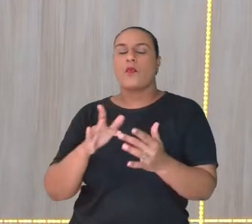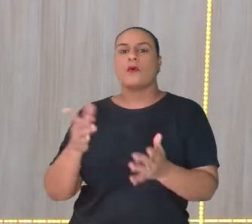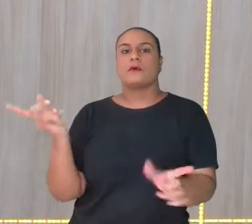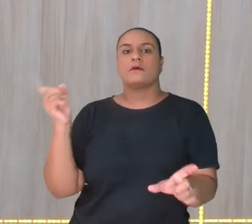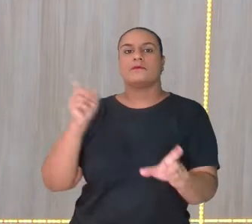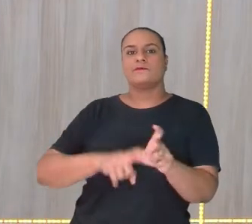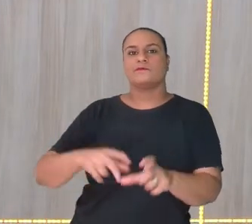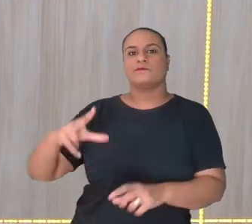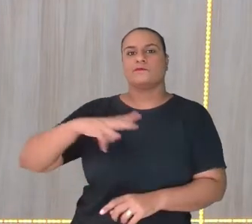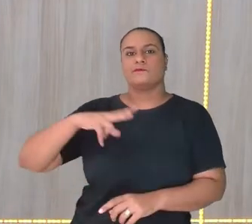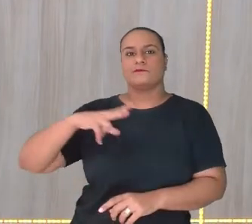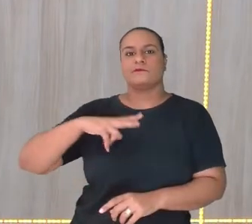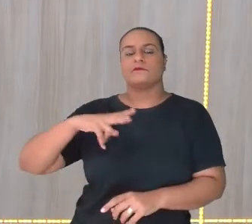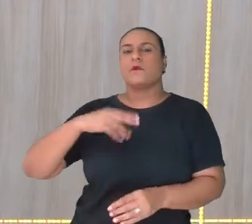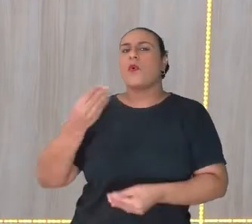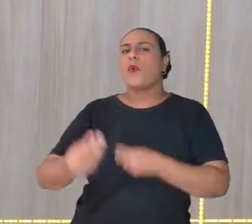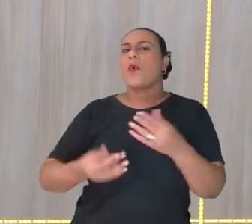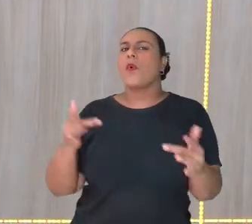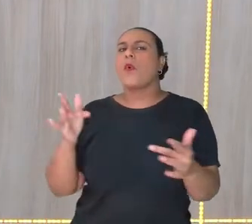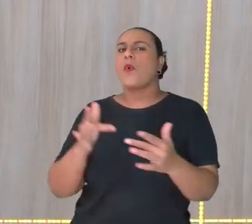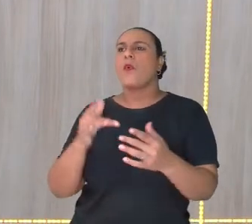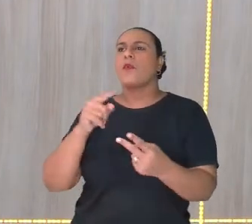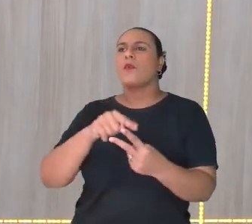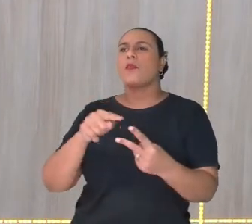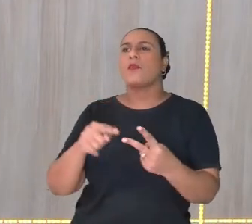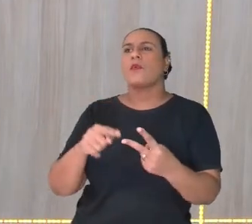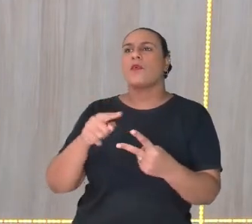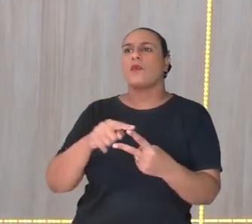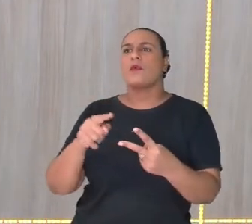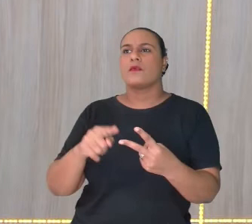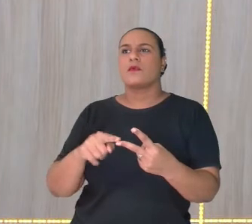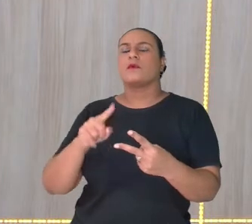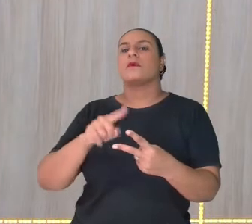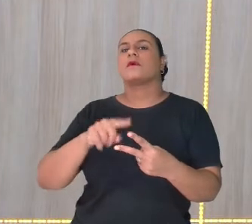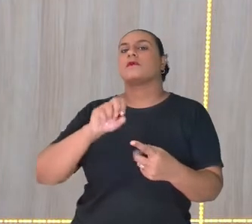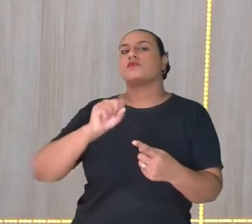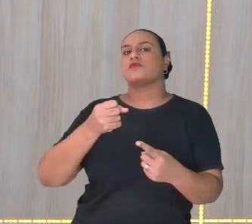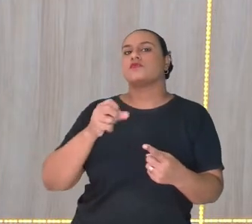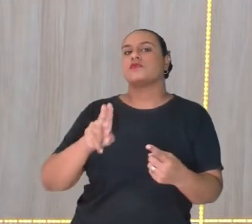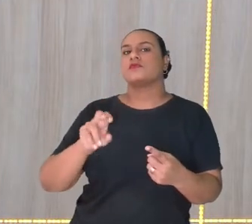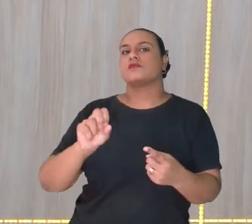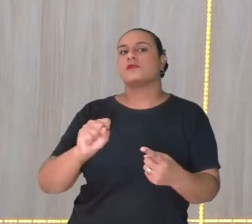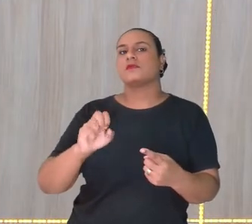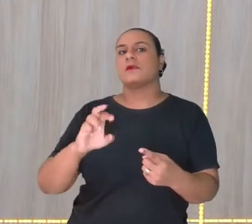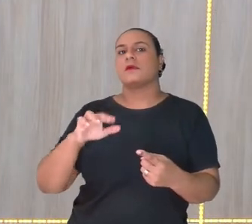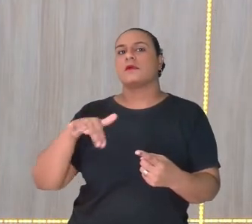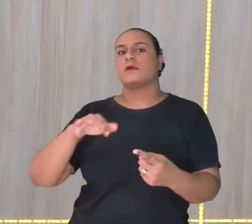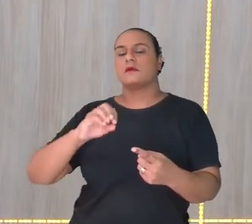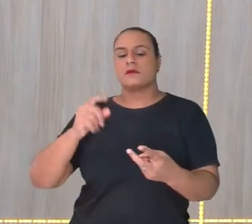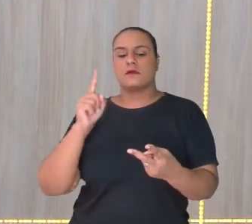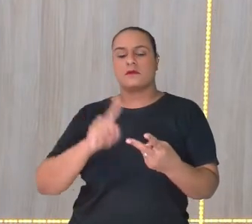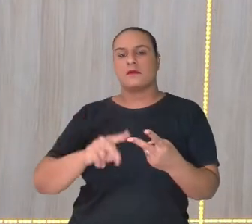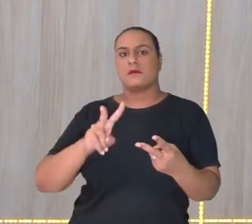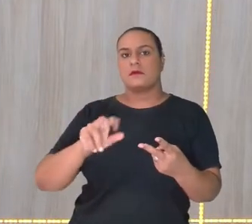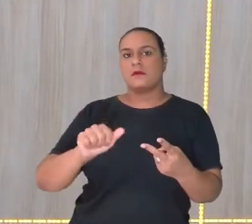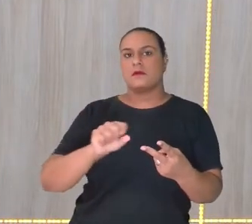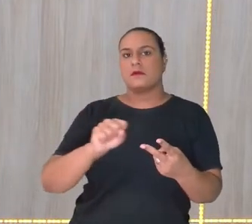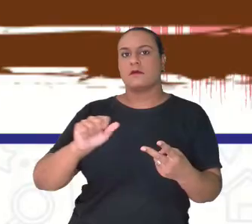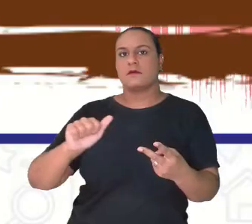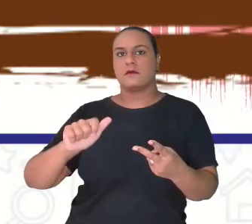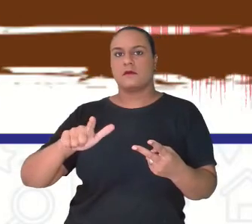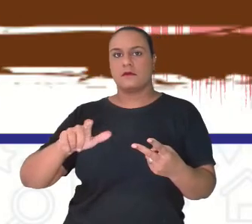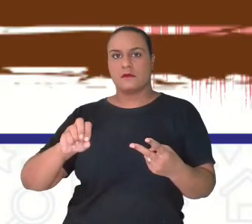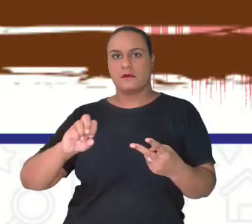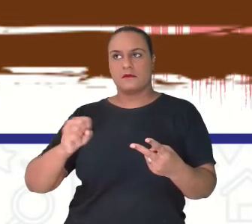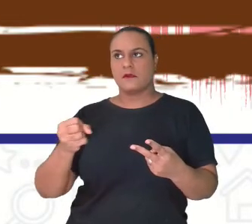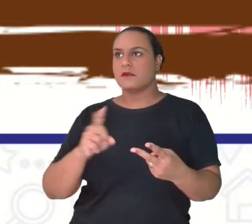Esses laços se manifestavam de duas formas. Na relação entre suzeranos e vassalos, né, a relação de